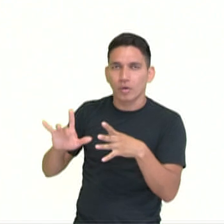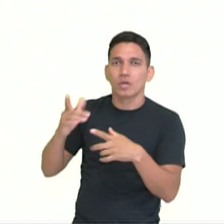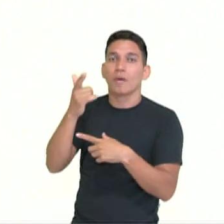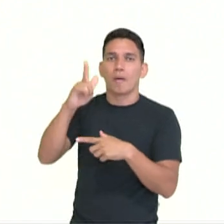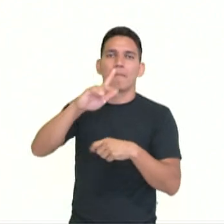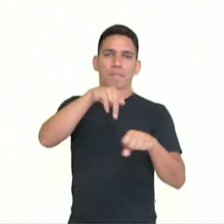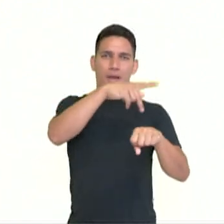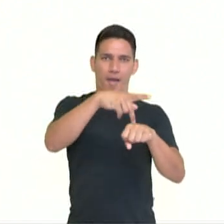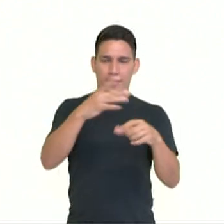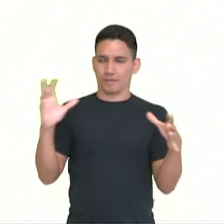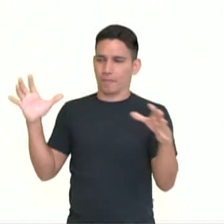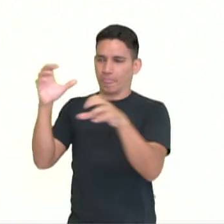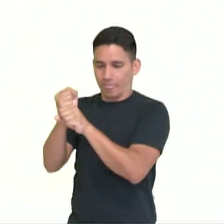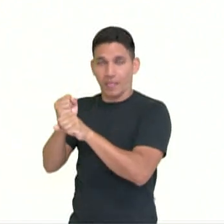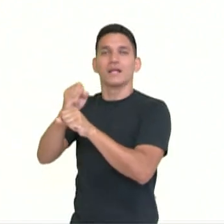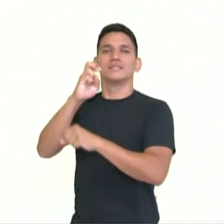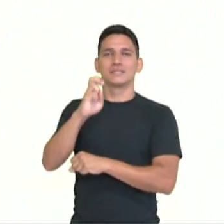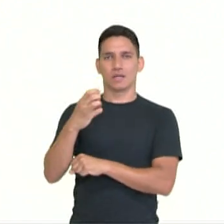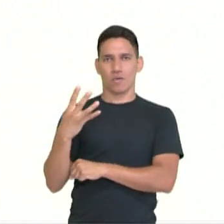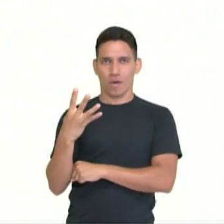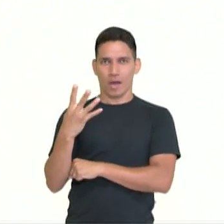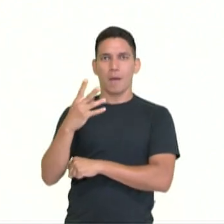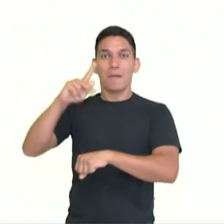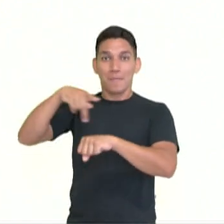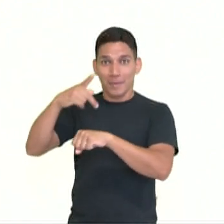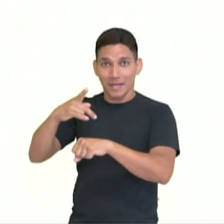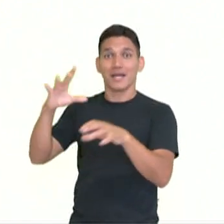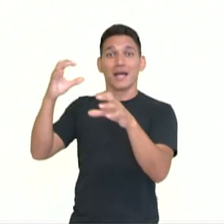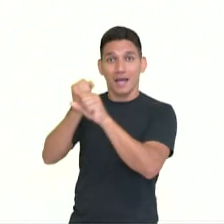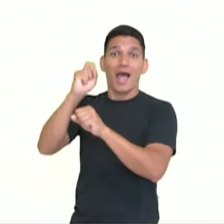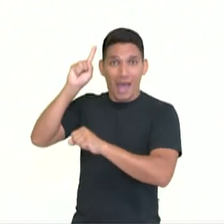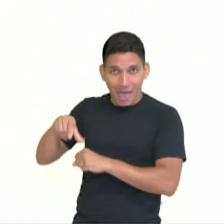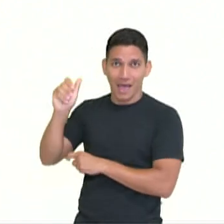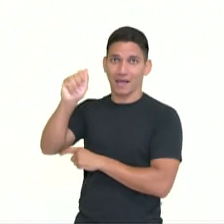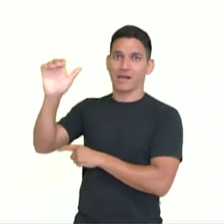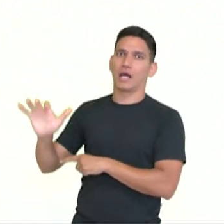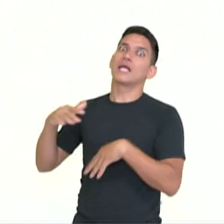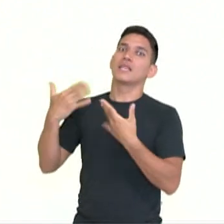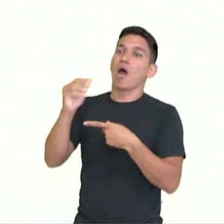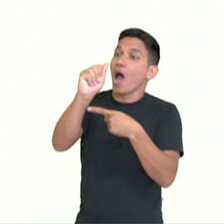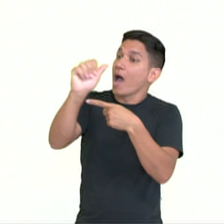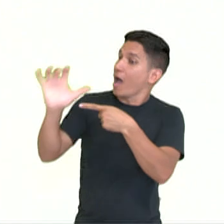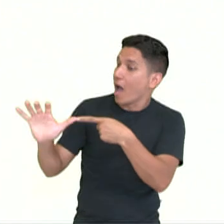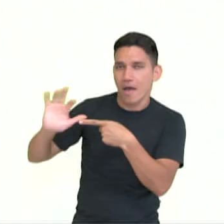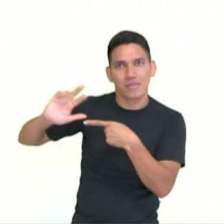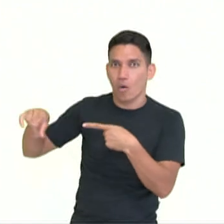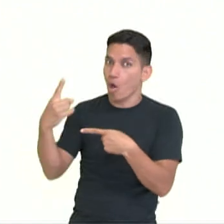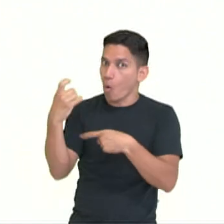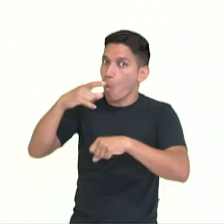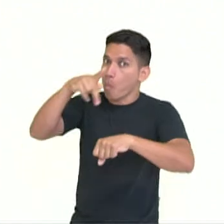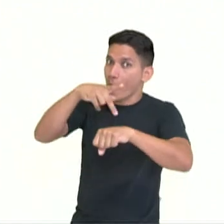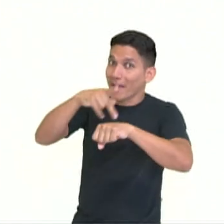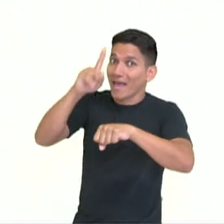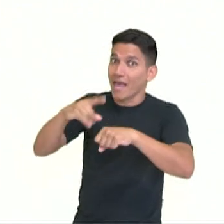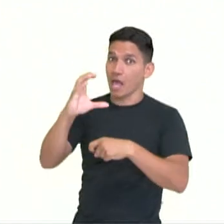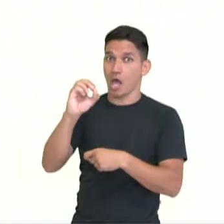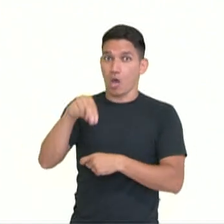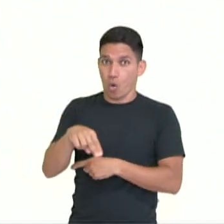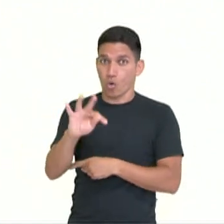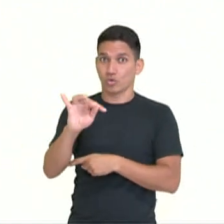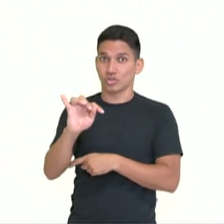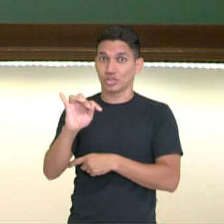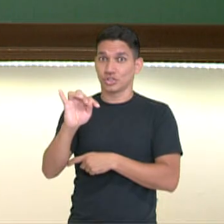Mas você tem 54 países que formam a África. Então falou em África, não está falando de um país, está falando de um